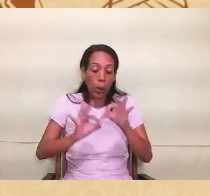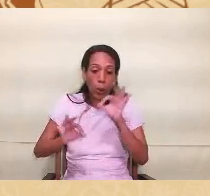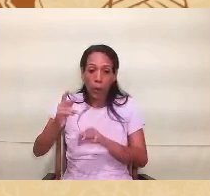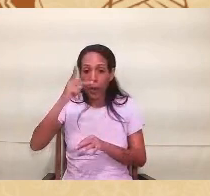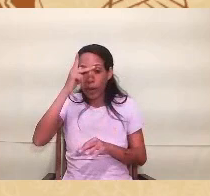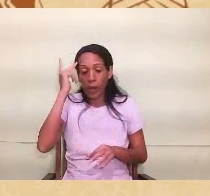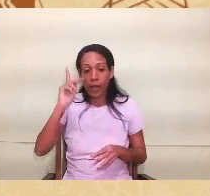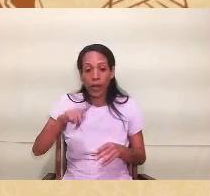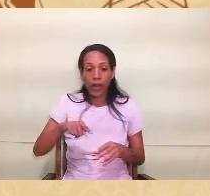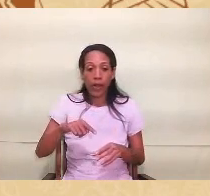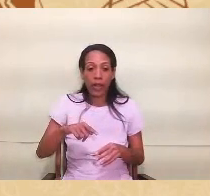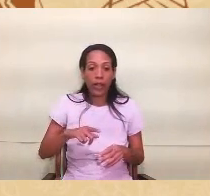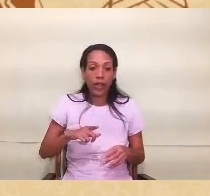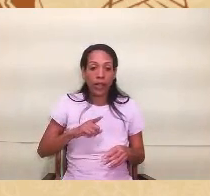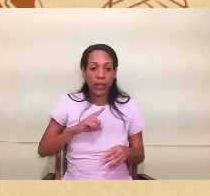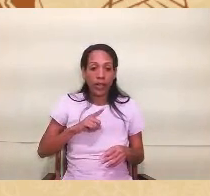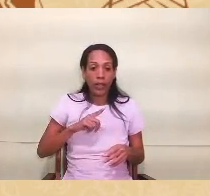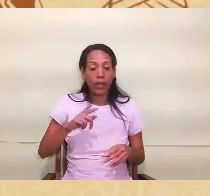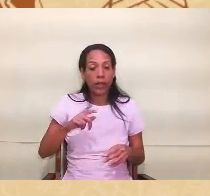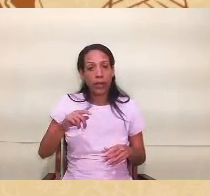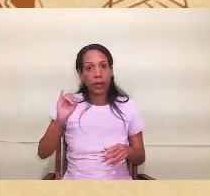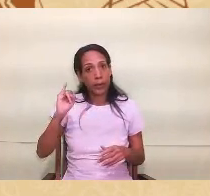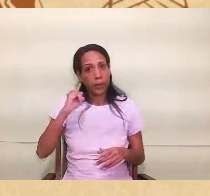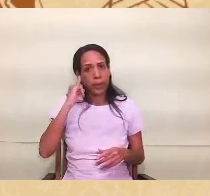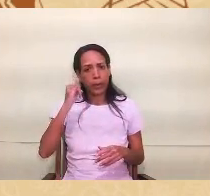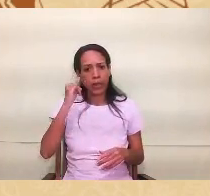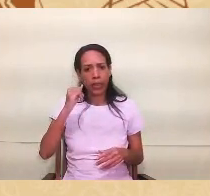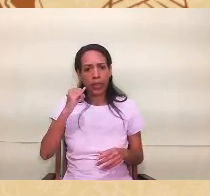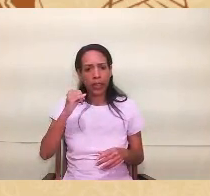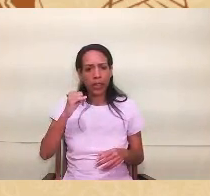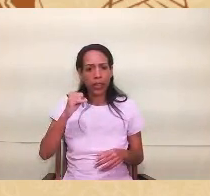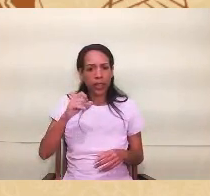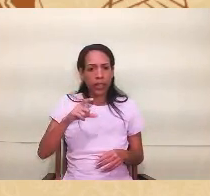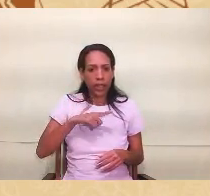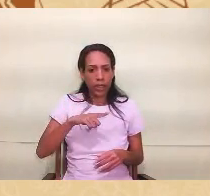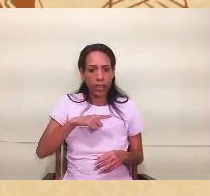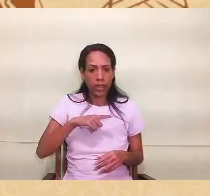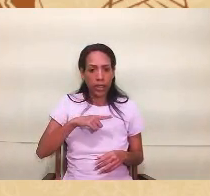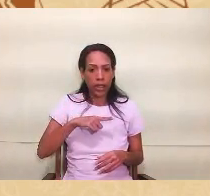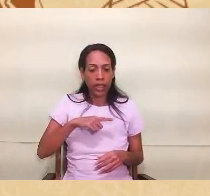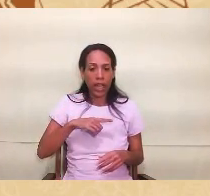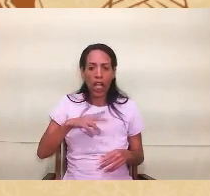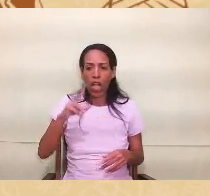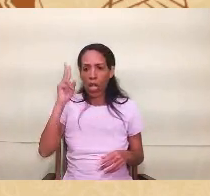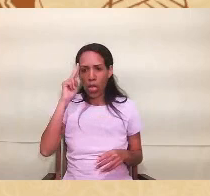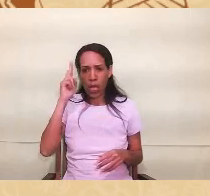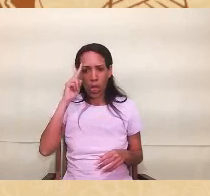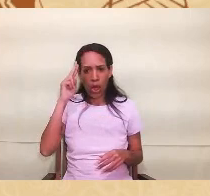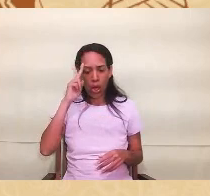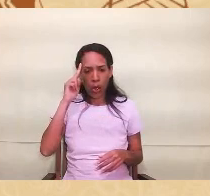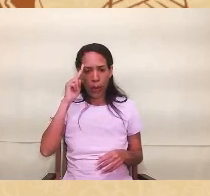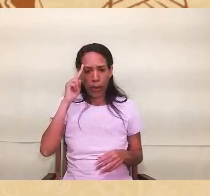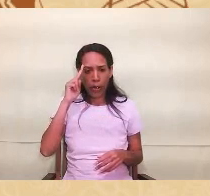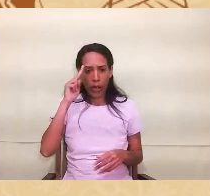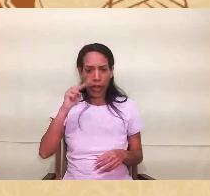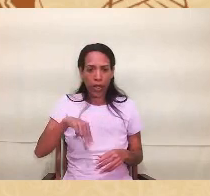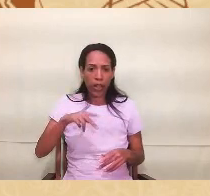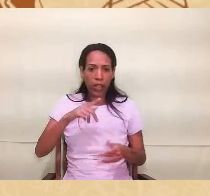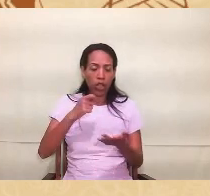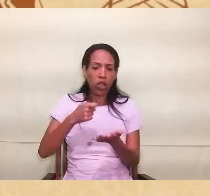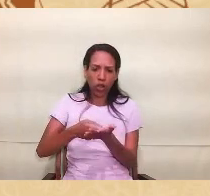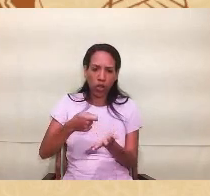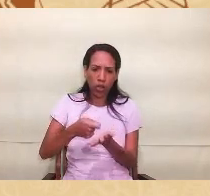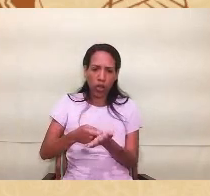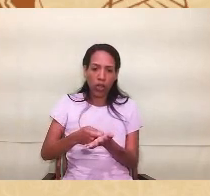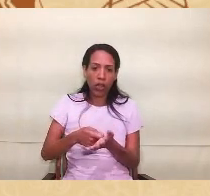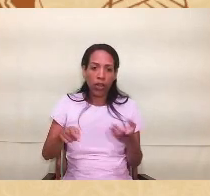né? Então, esse é um princípio básico. E que, naturalmente, mesmo com toda a ordem...